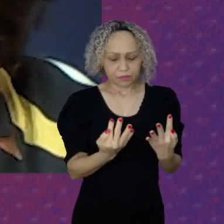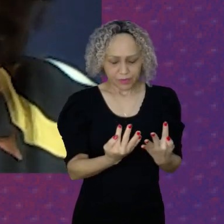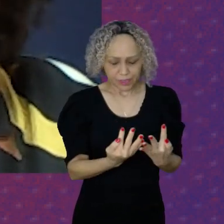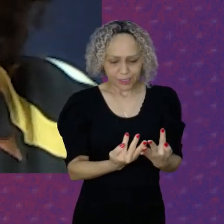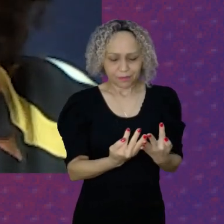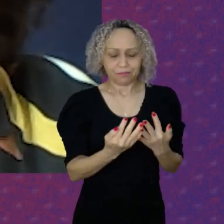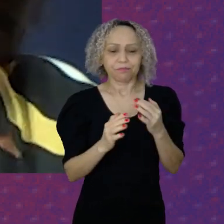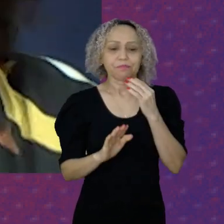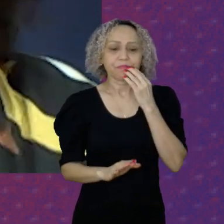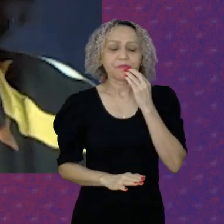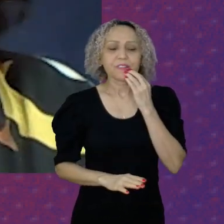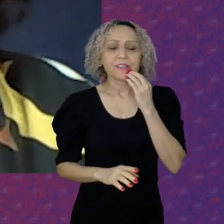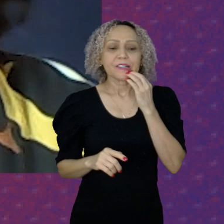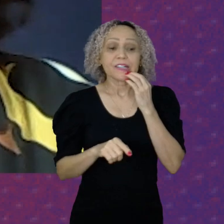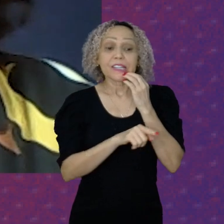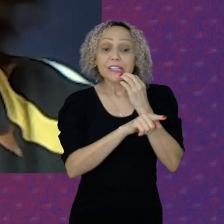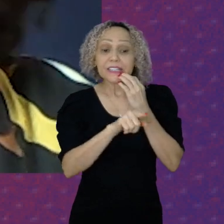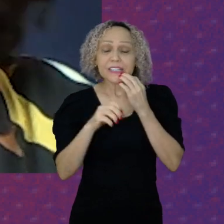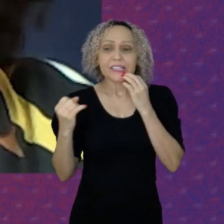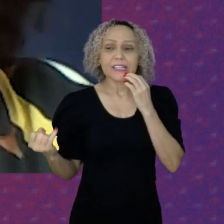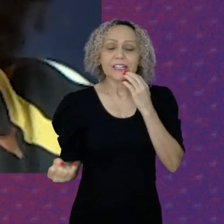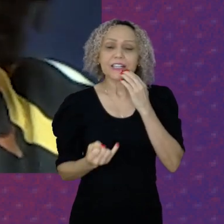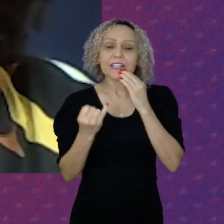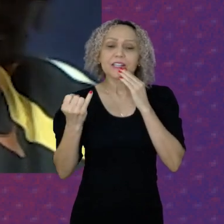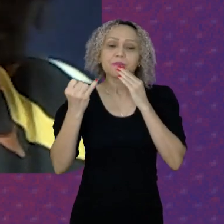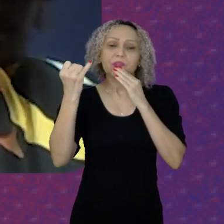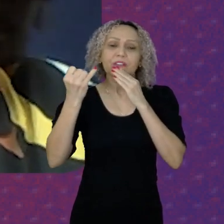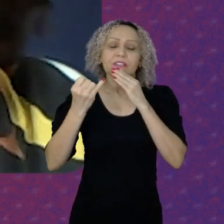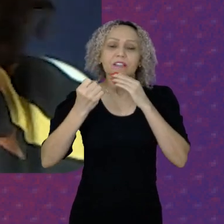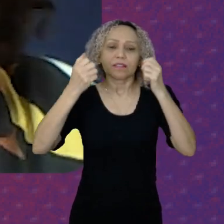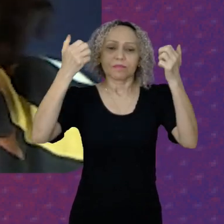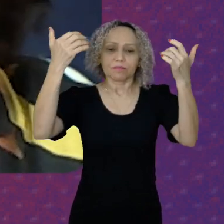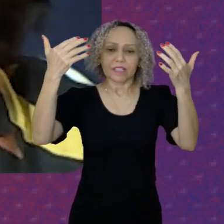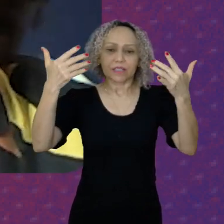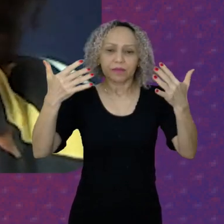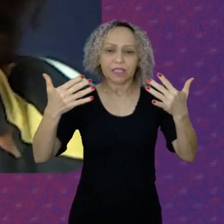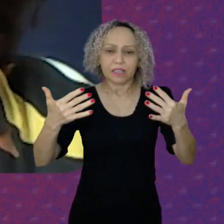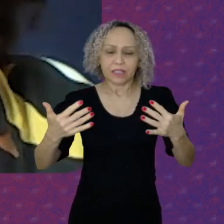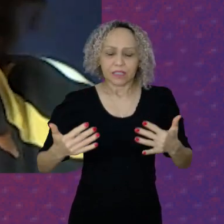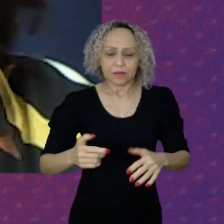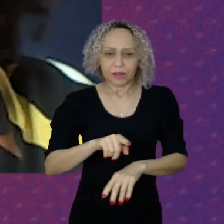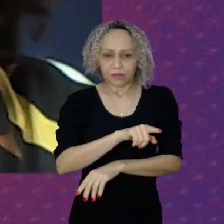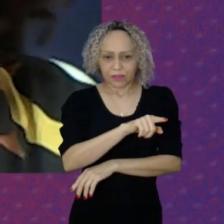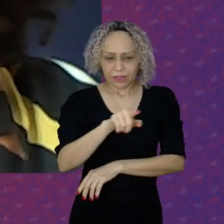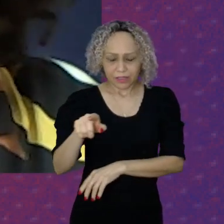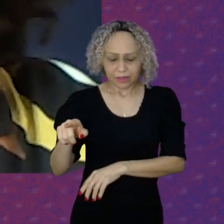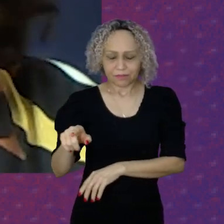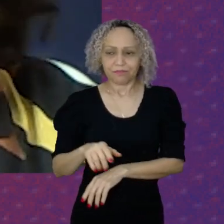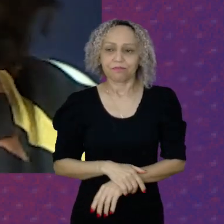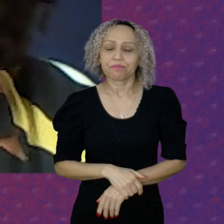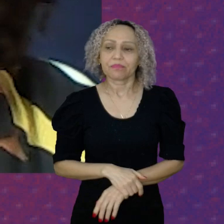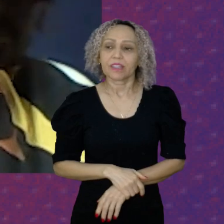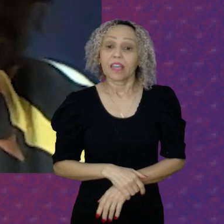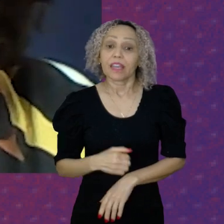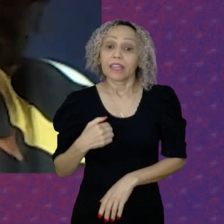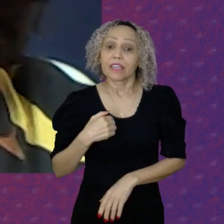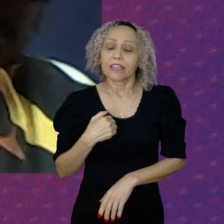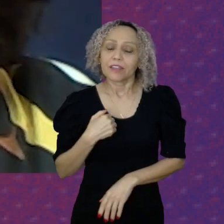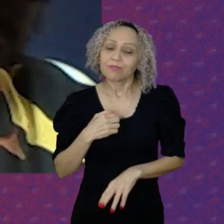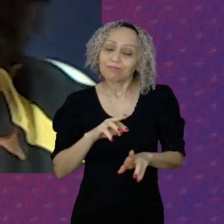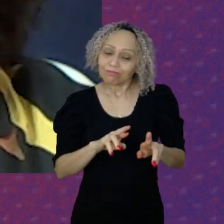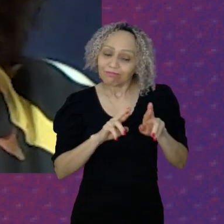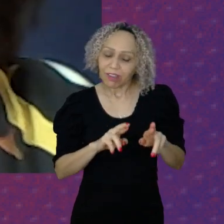julguei importante para trazer aqui para vocês. Espero que tenha